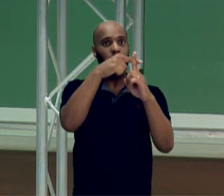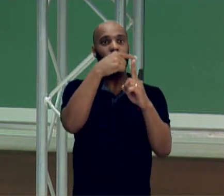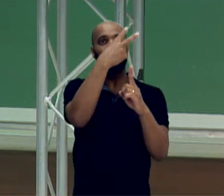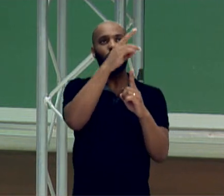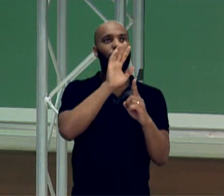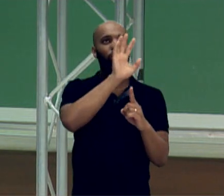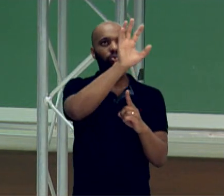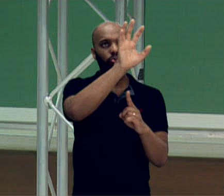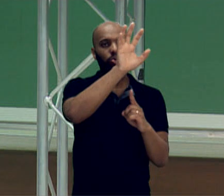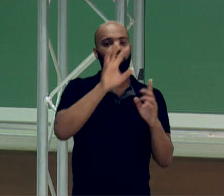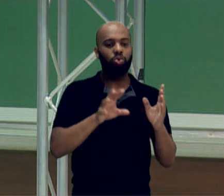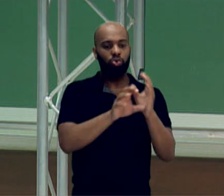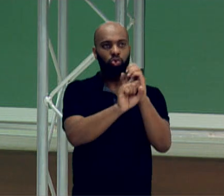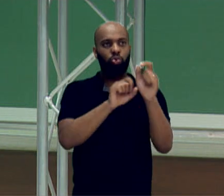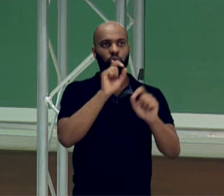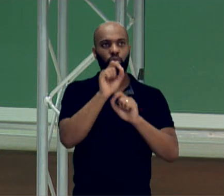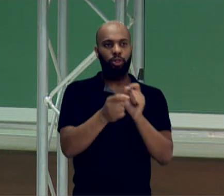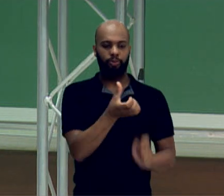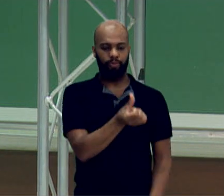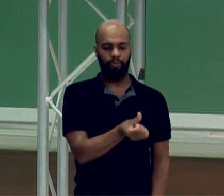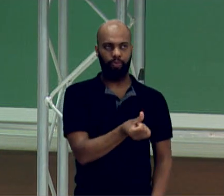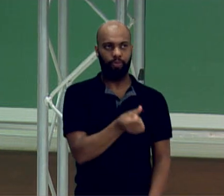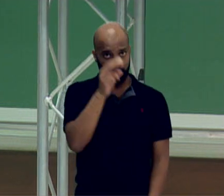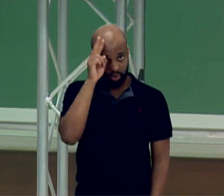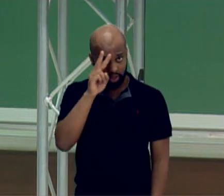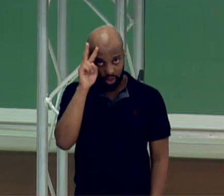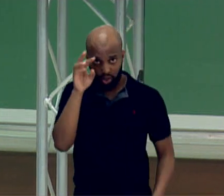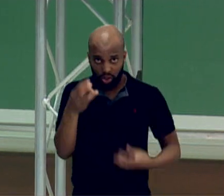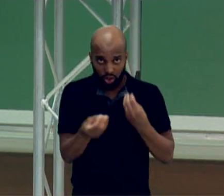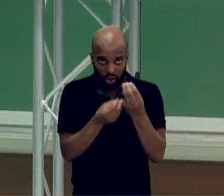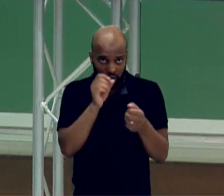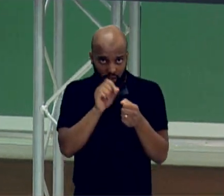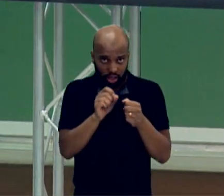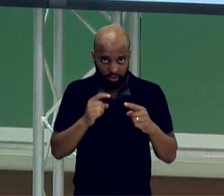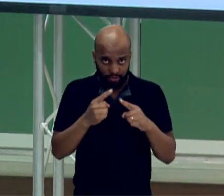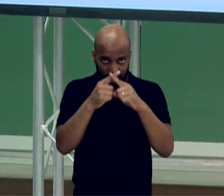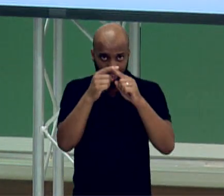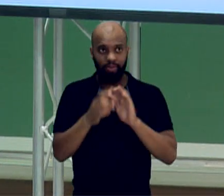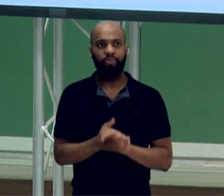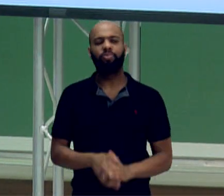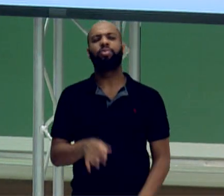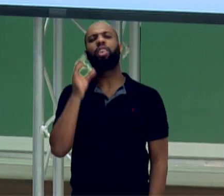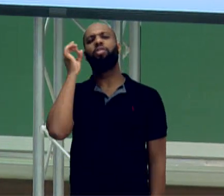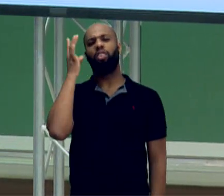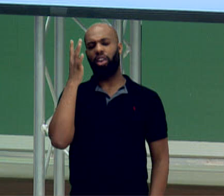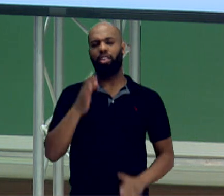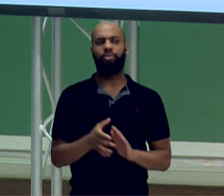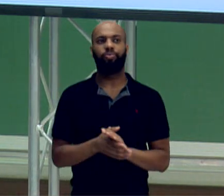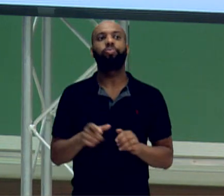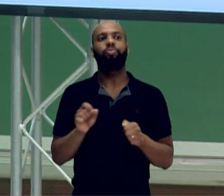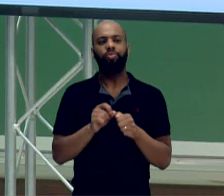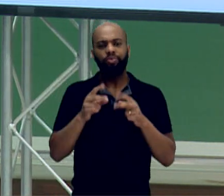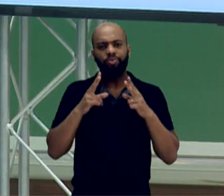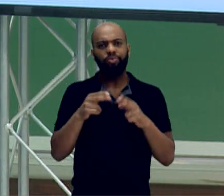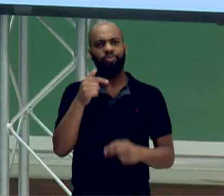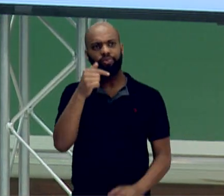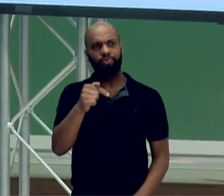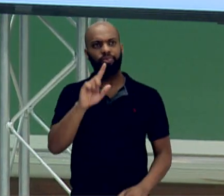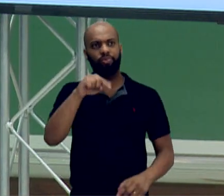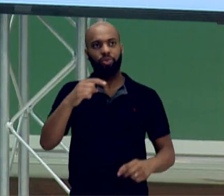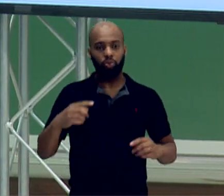que já tinha ali, vai ficar 6. Lembraram lá da multiplicação? Faço a mesma coisa com 7 e